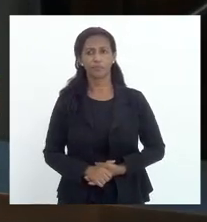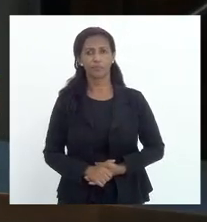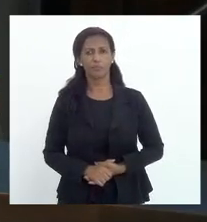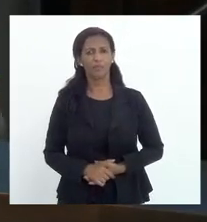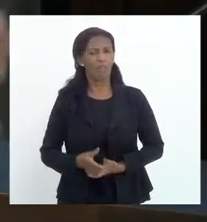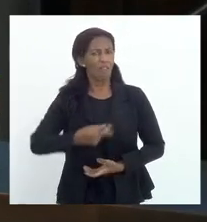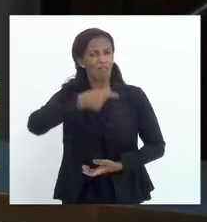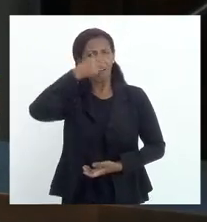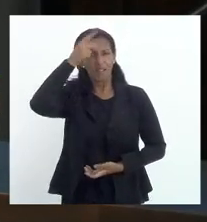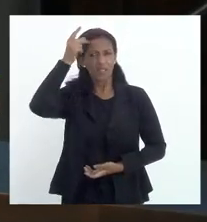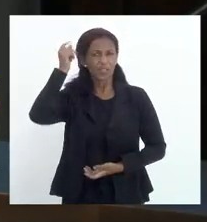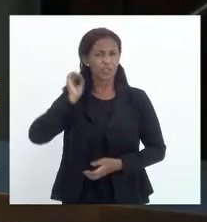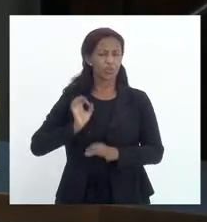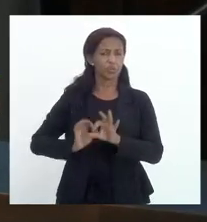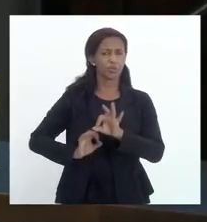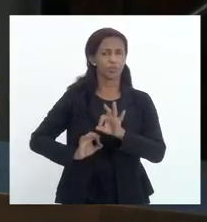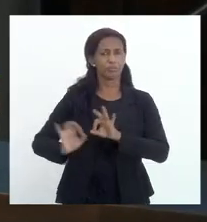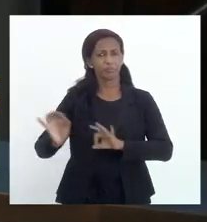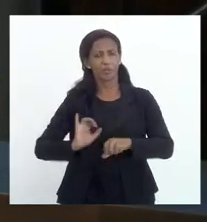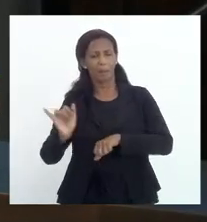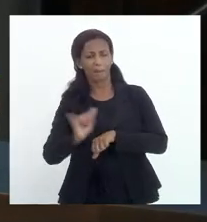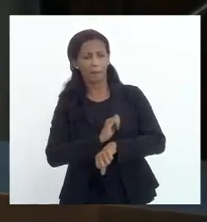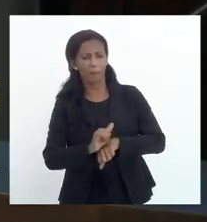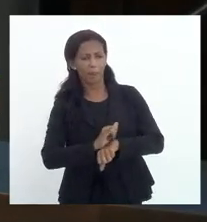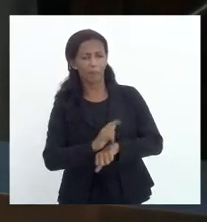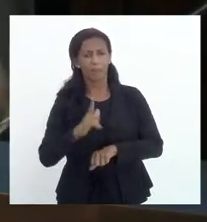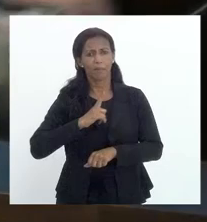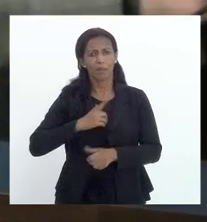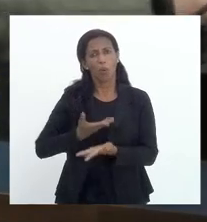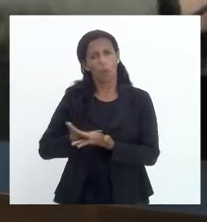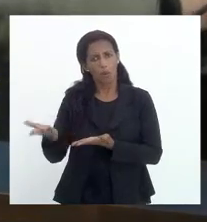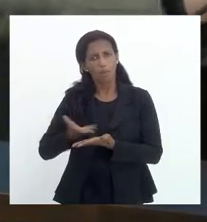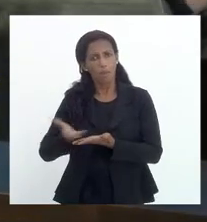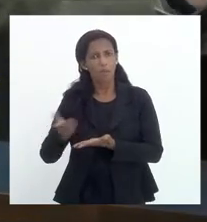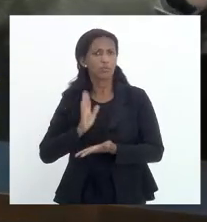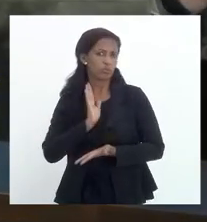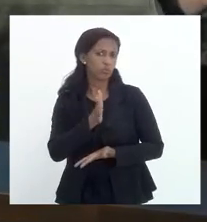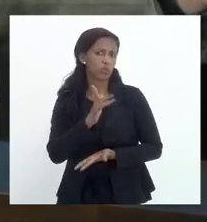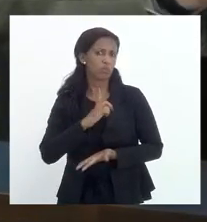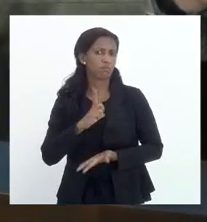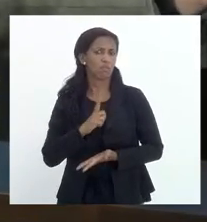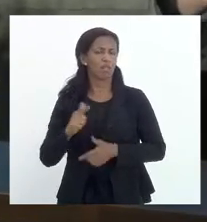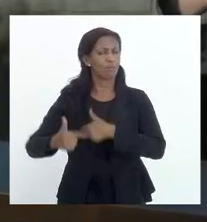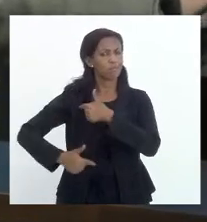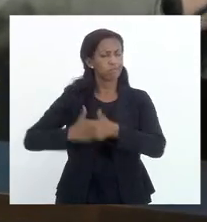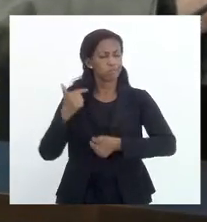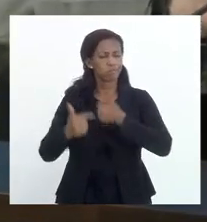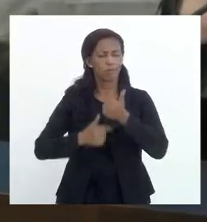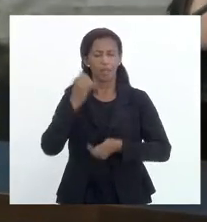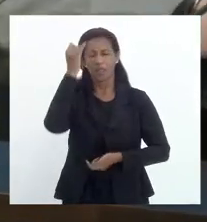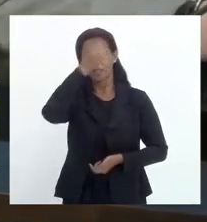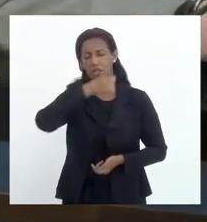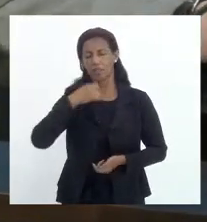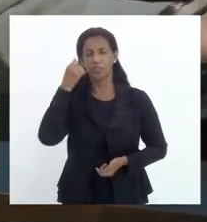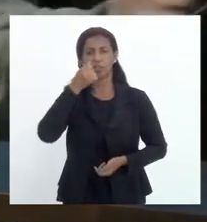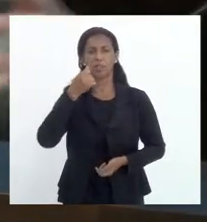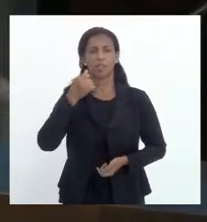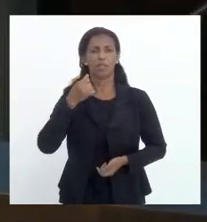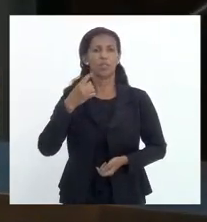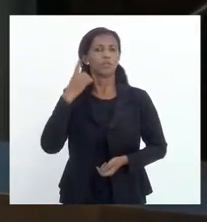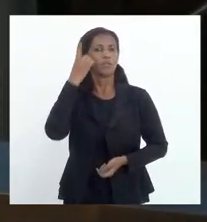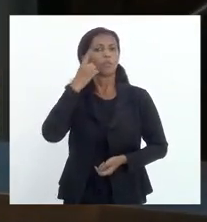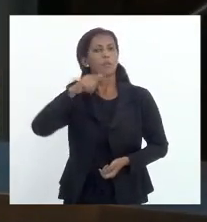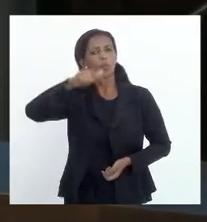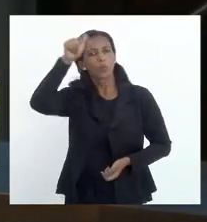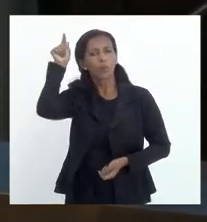luta antiga, inclusive de planejamento, mas a gente tem alguns encaminhamentos. É uma luta antiga do deputado Luiz Paulo aqui, que a gente fala